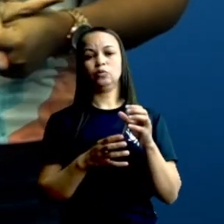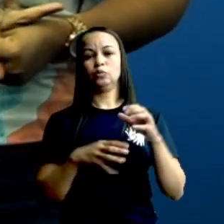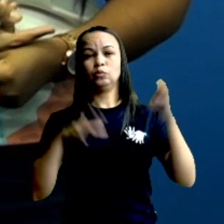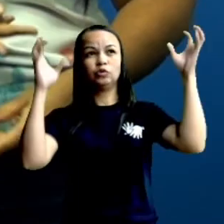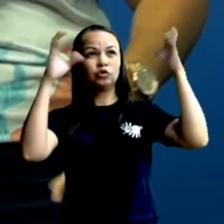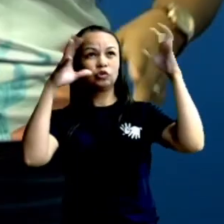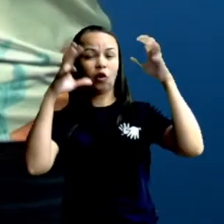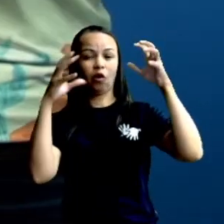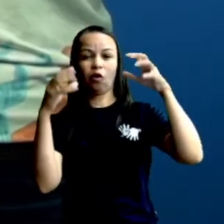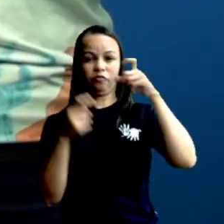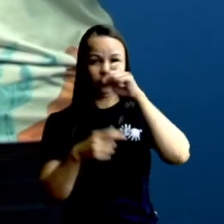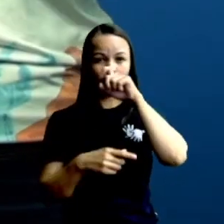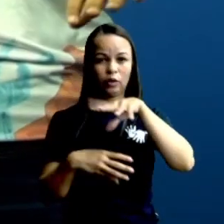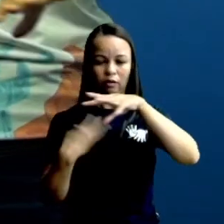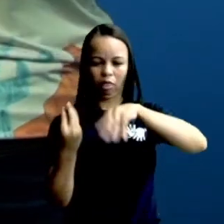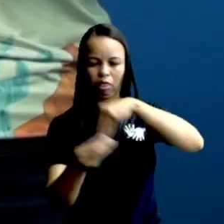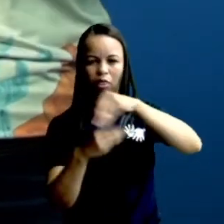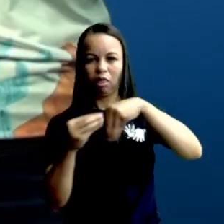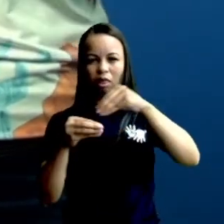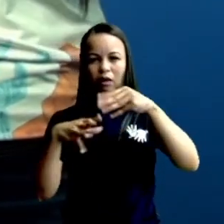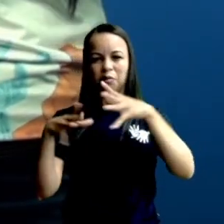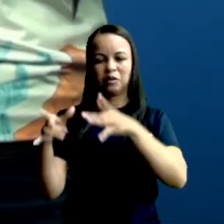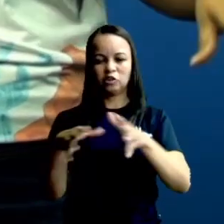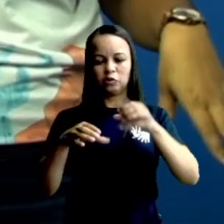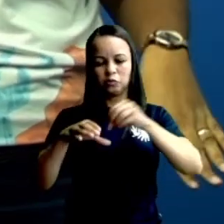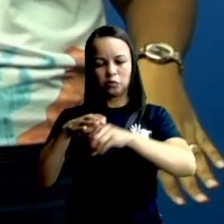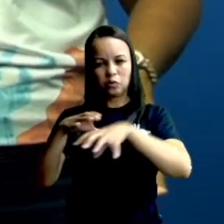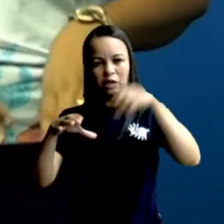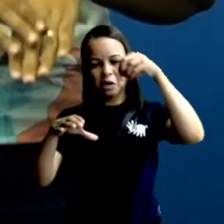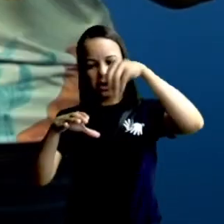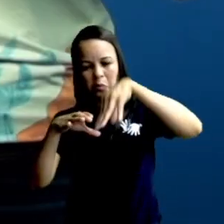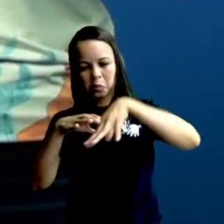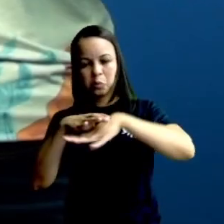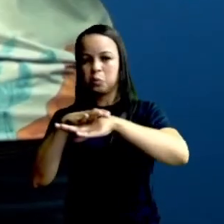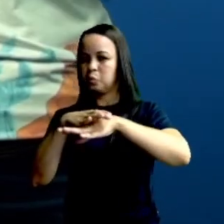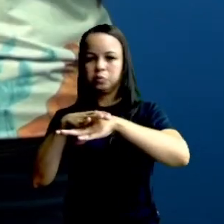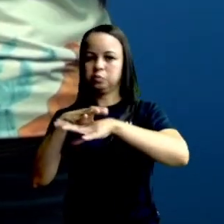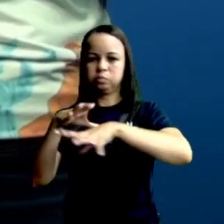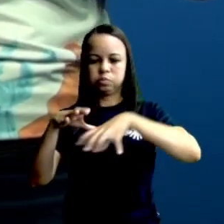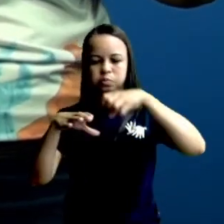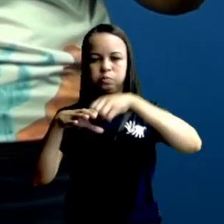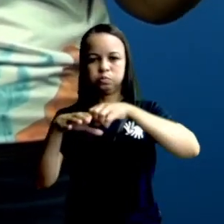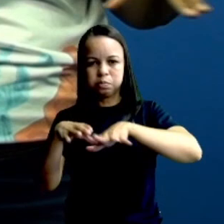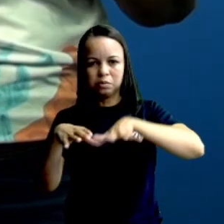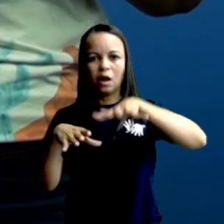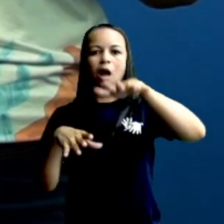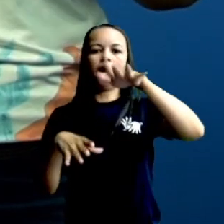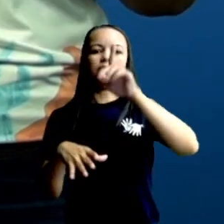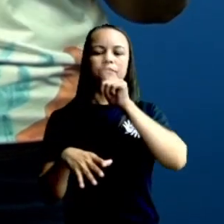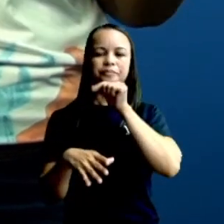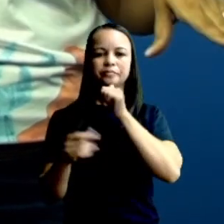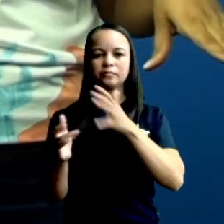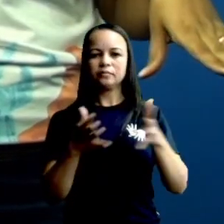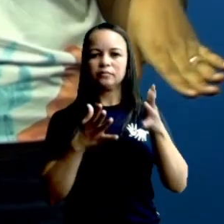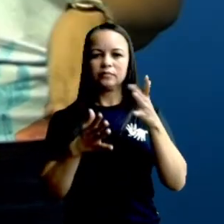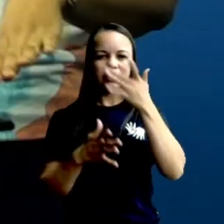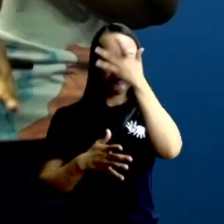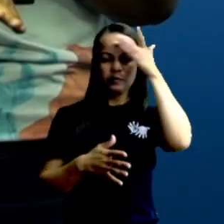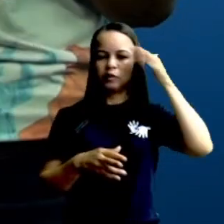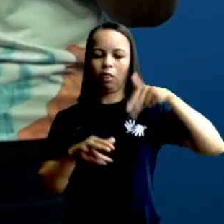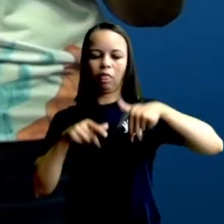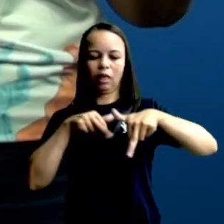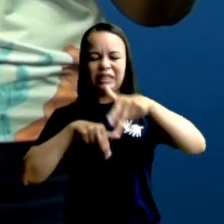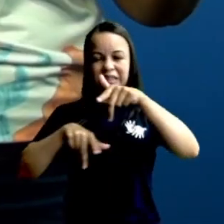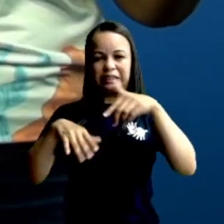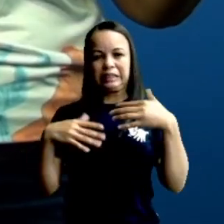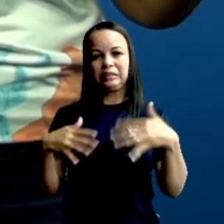com a água da chuva, entope tudo e alaga. E ali as pessoas ficam ali andando por cima daquela água, cheio de lixo, cheio